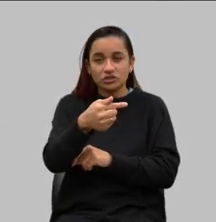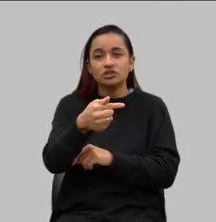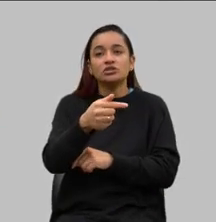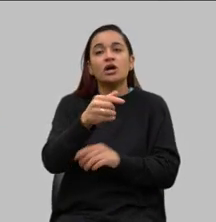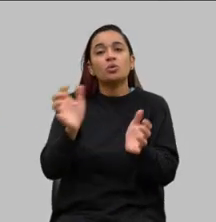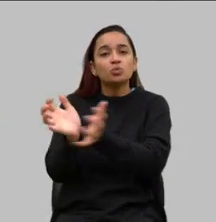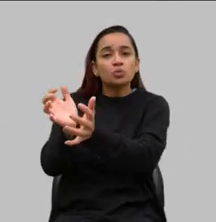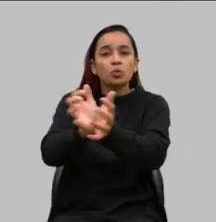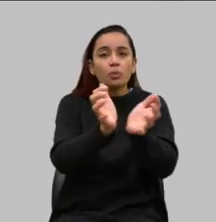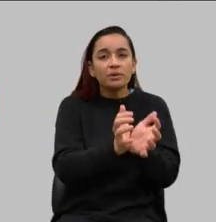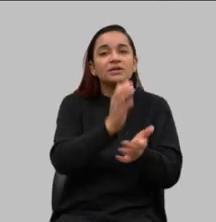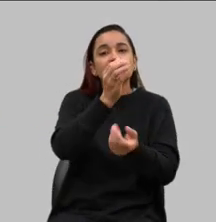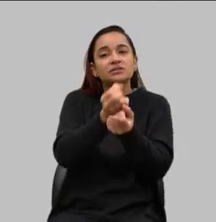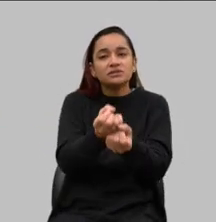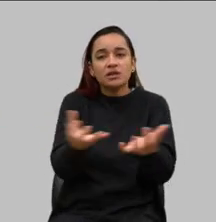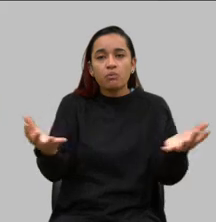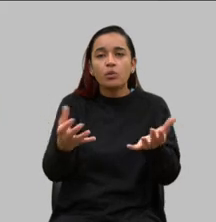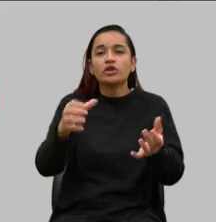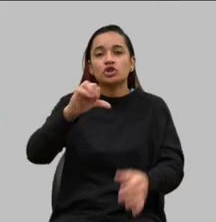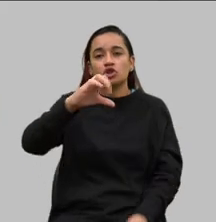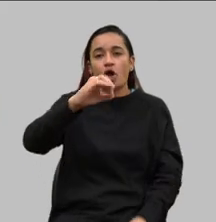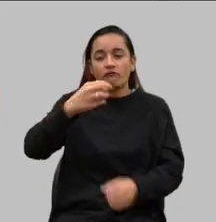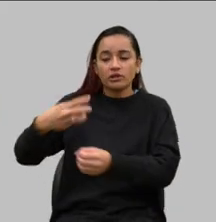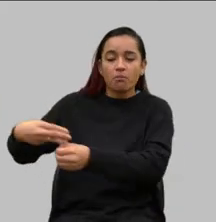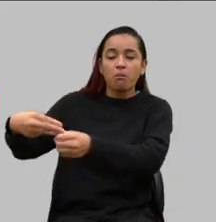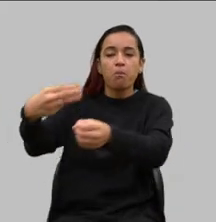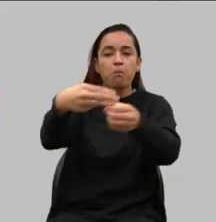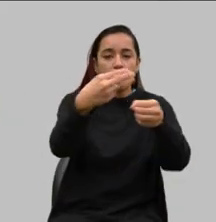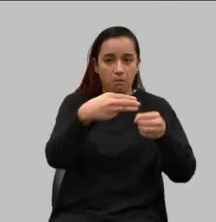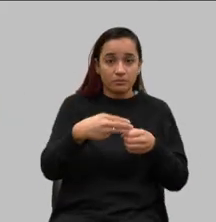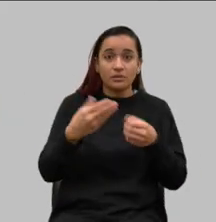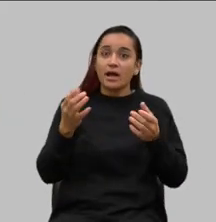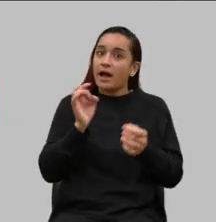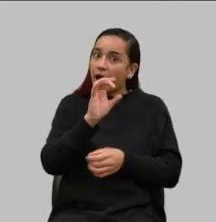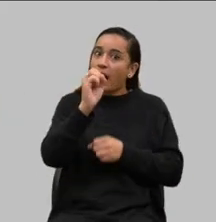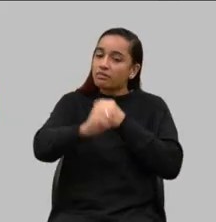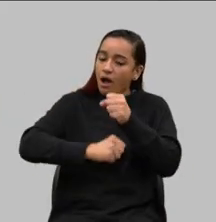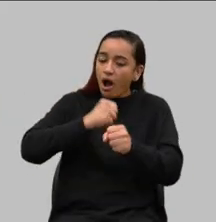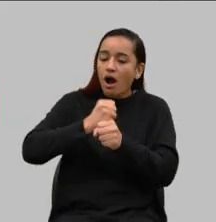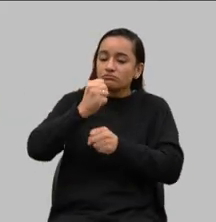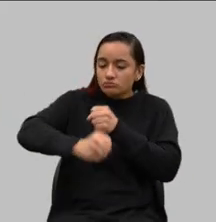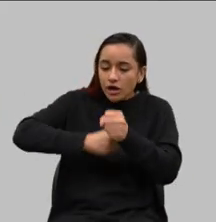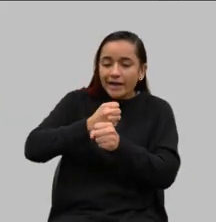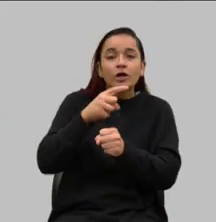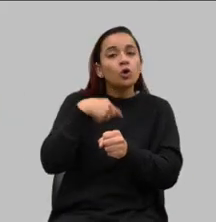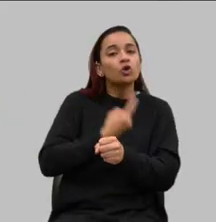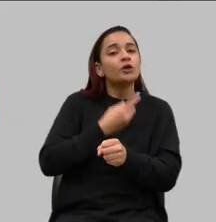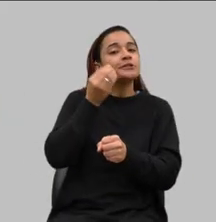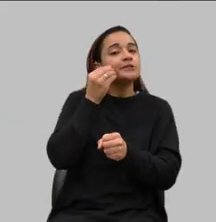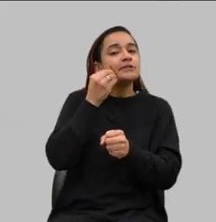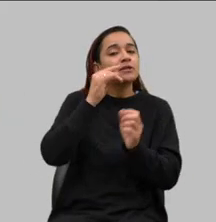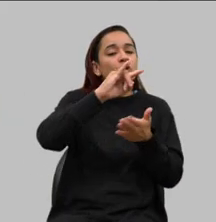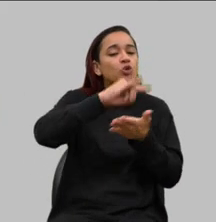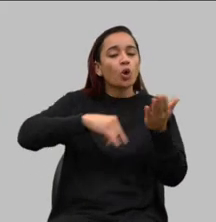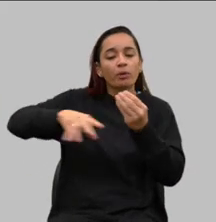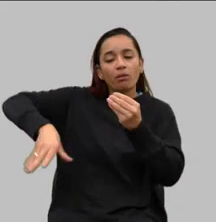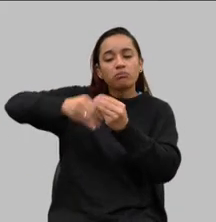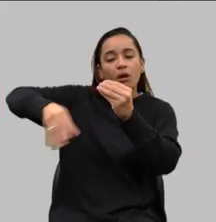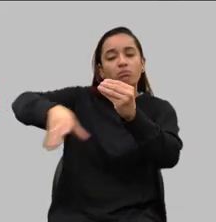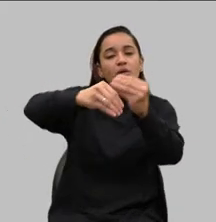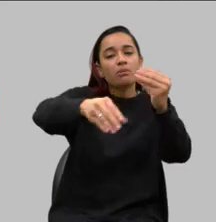Minas Gerais e a cada ano nós vamos lançando editais para agregar novos municípios a esse